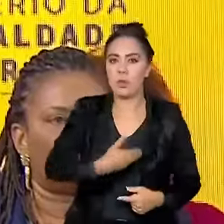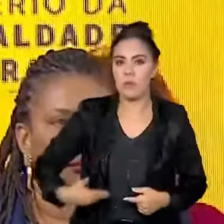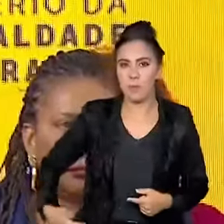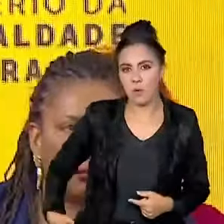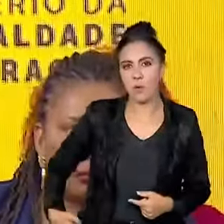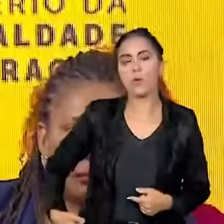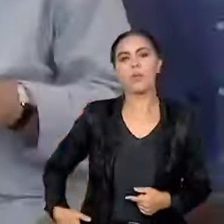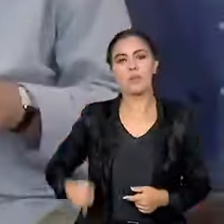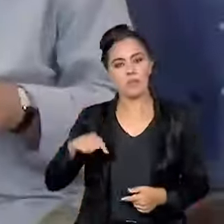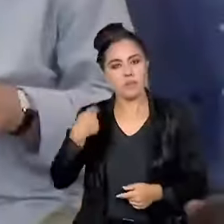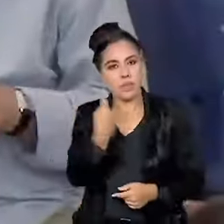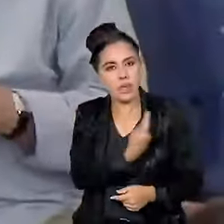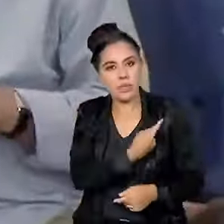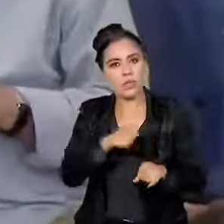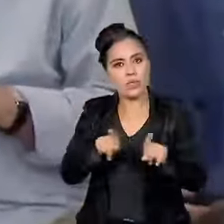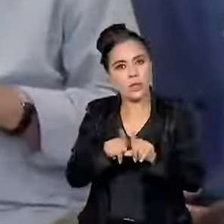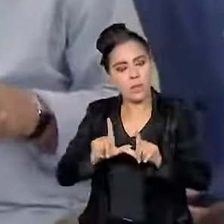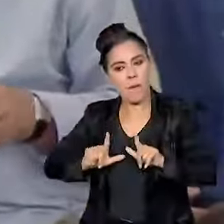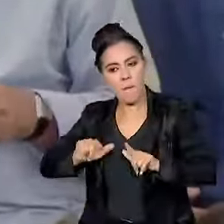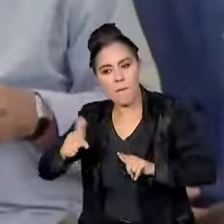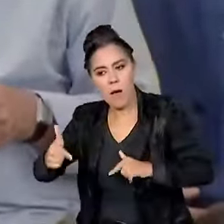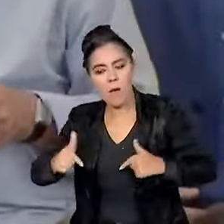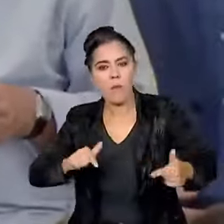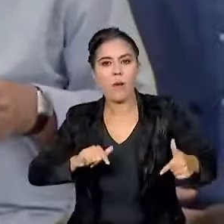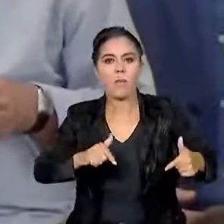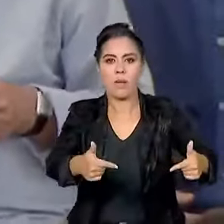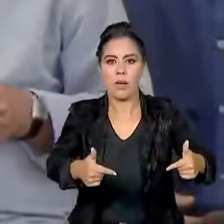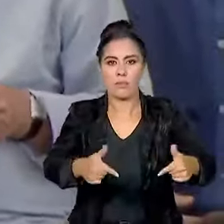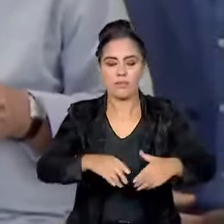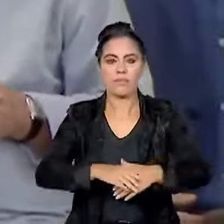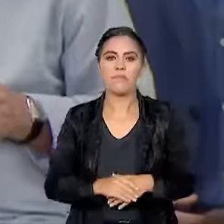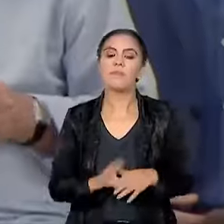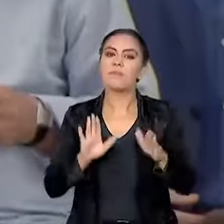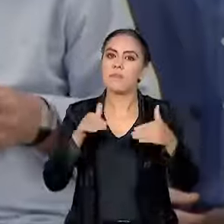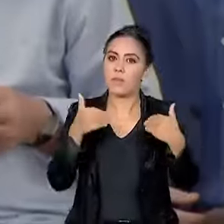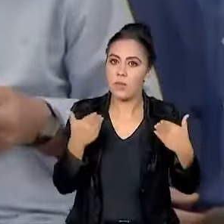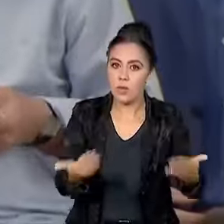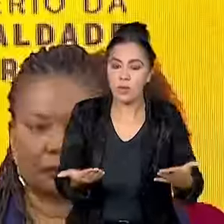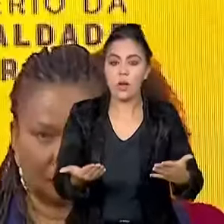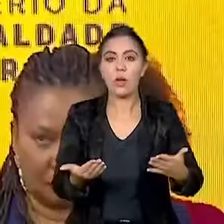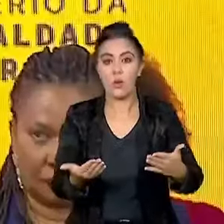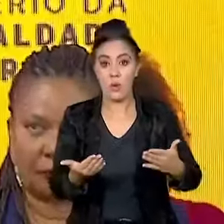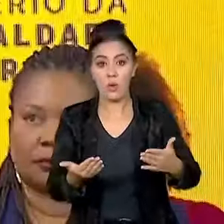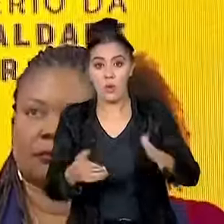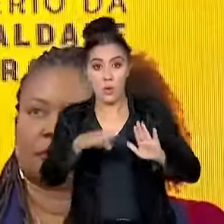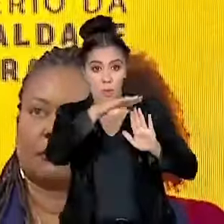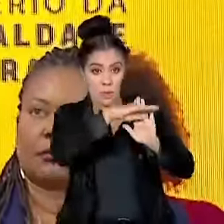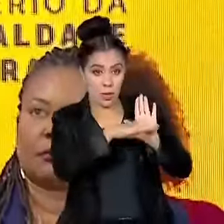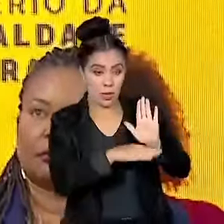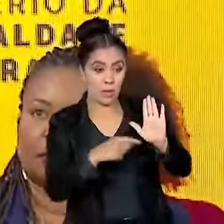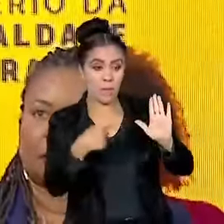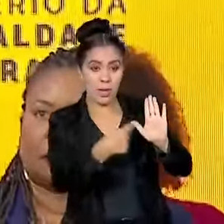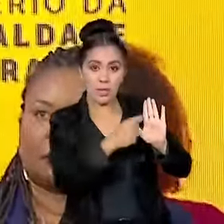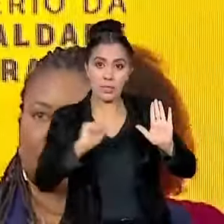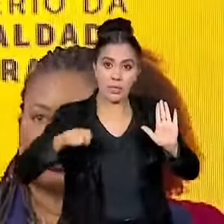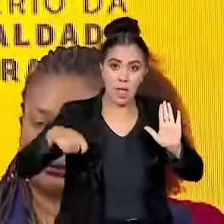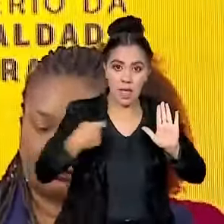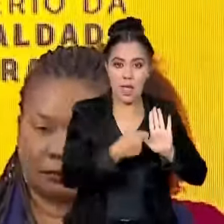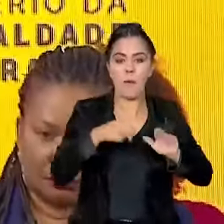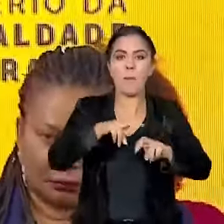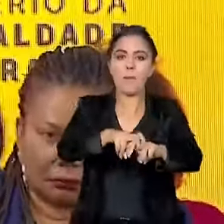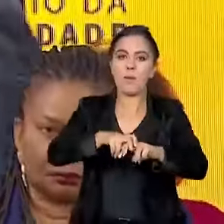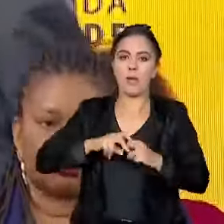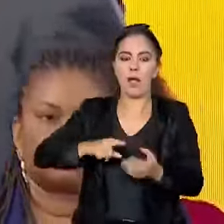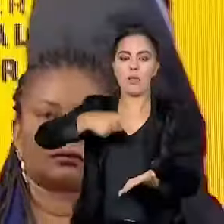e coordenando na Secretaria-Geral da Presidência. Então, Juventude Negra Viva é parte desse pacto